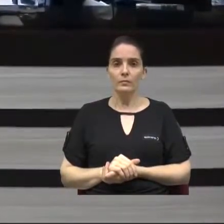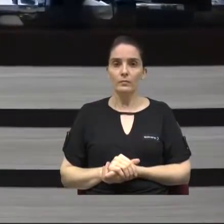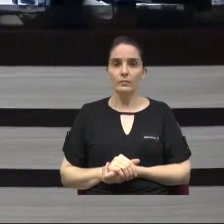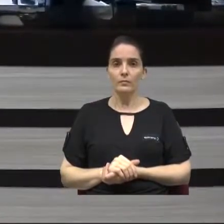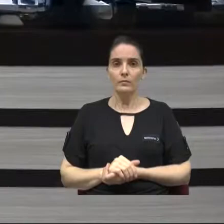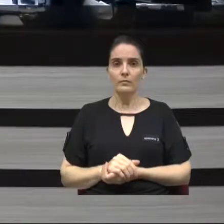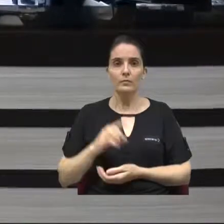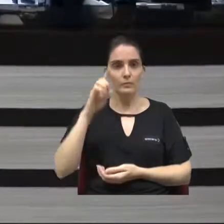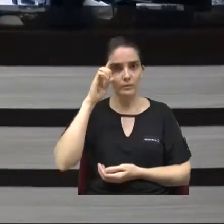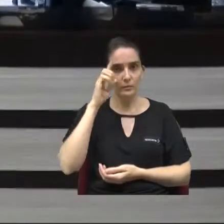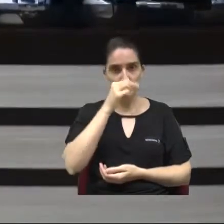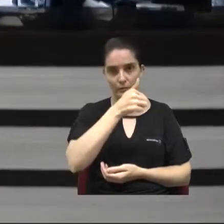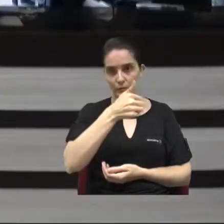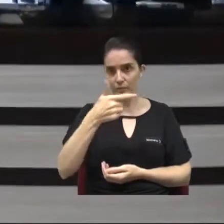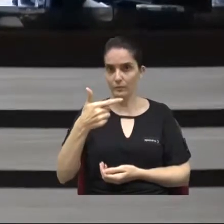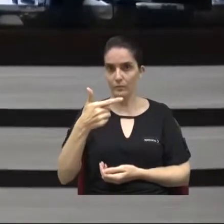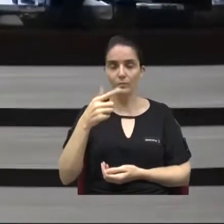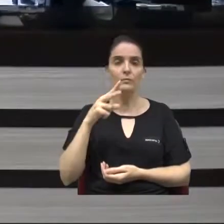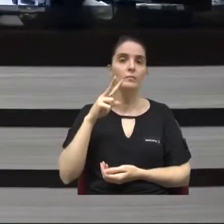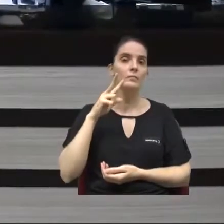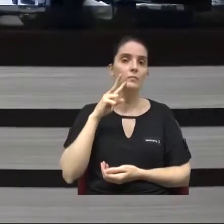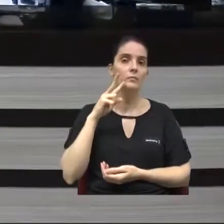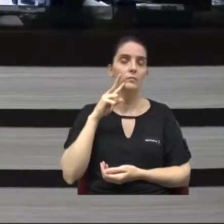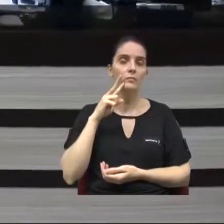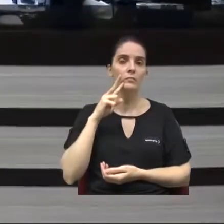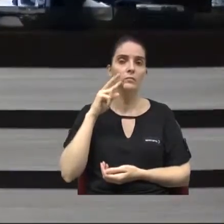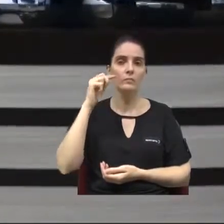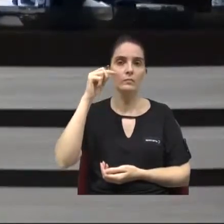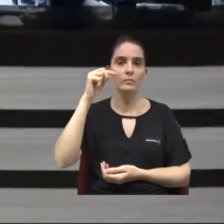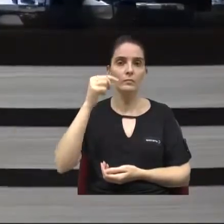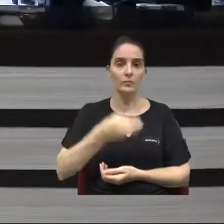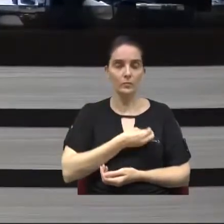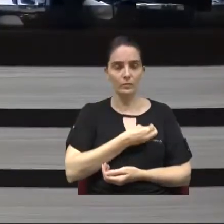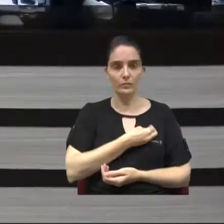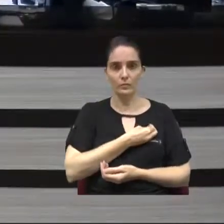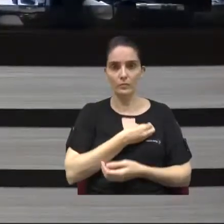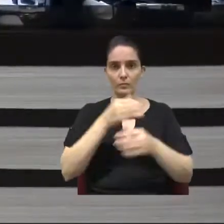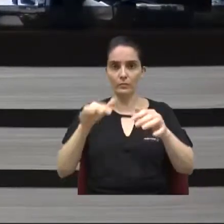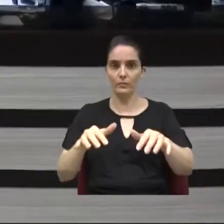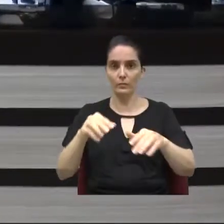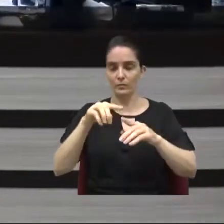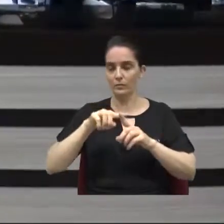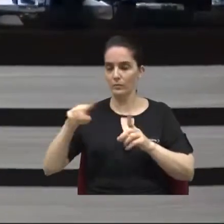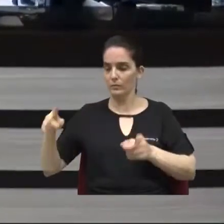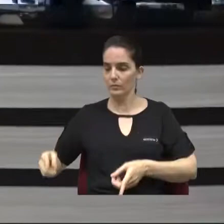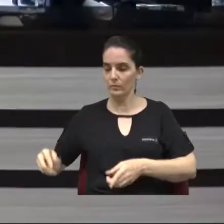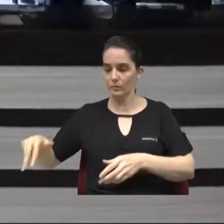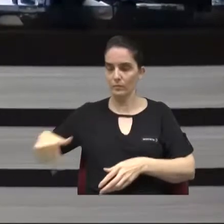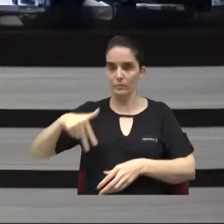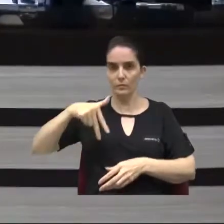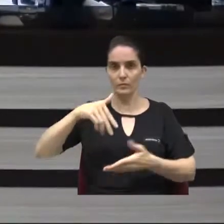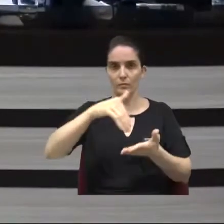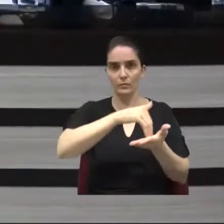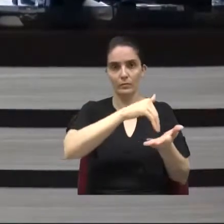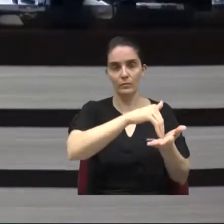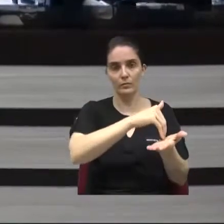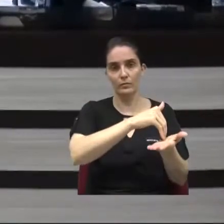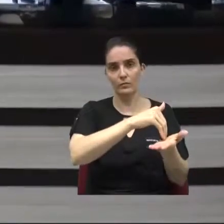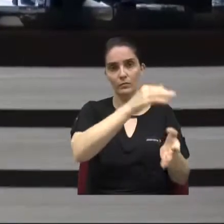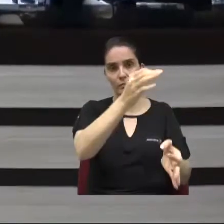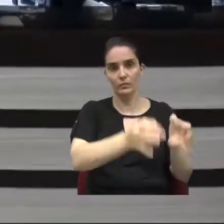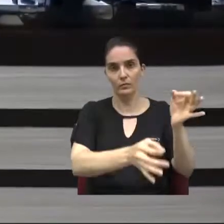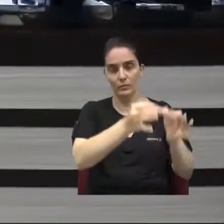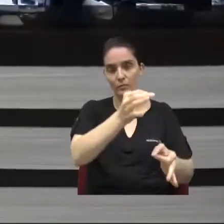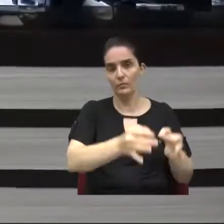próximo dia 12, próxima segunda-feira, estará aqui, usando a tribuna, o secretário de Negócios Jurídicos da